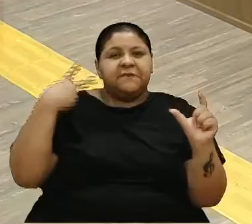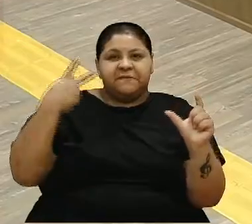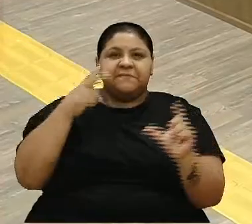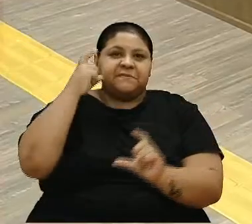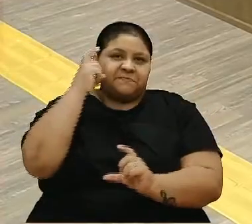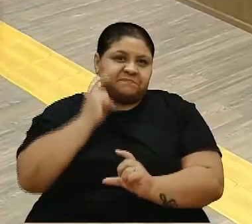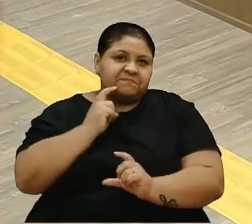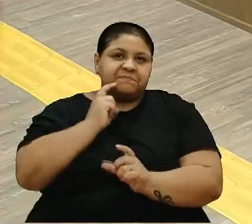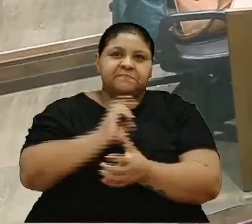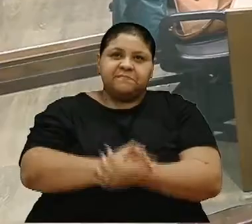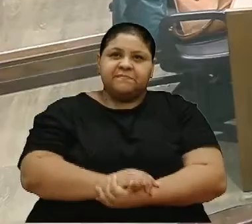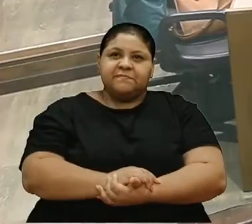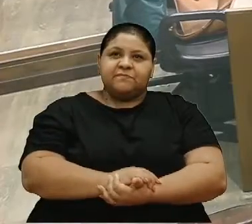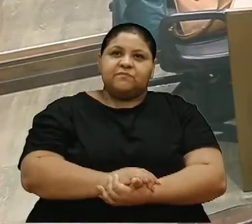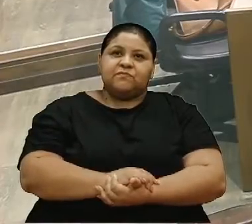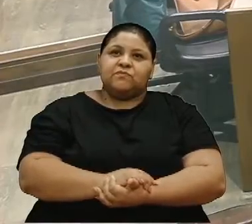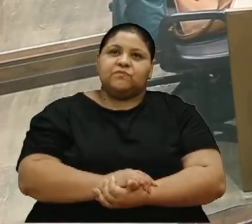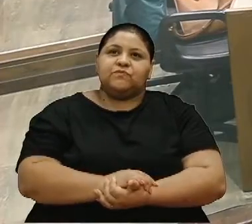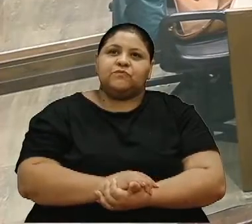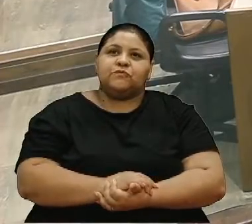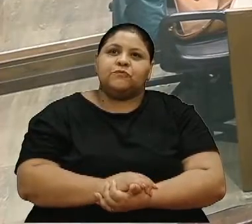Daniel Santos.